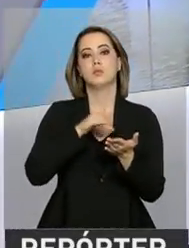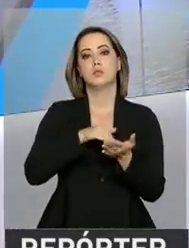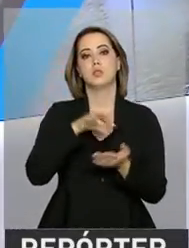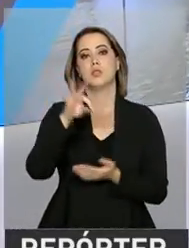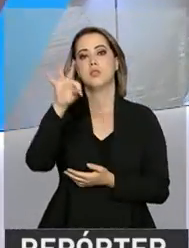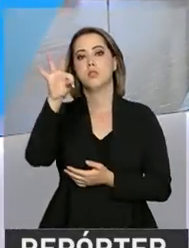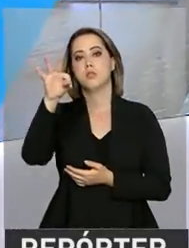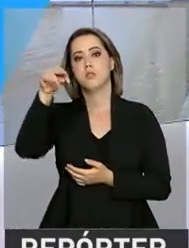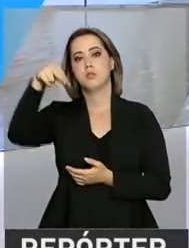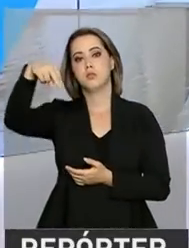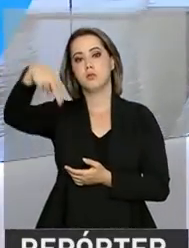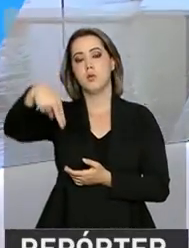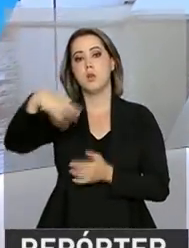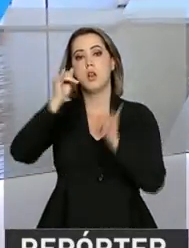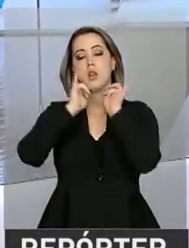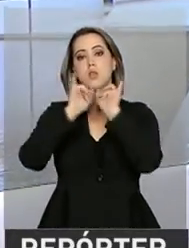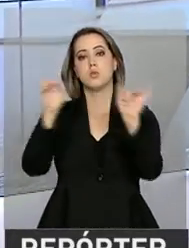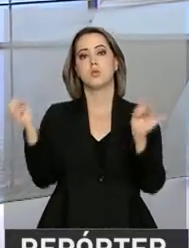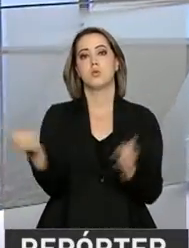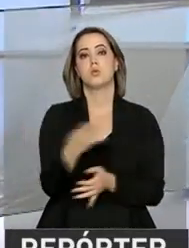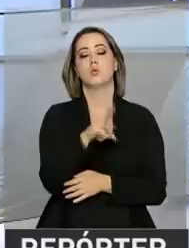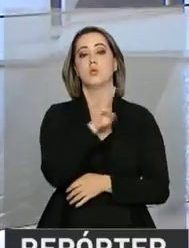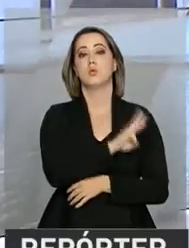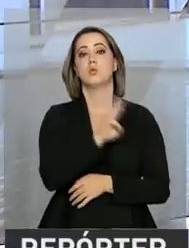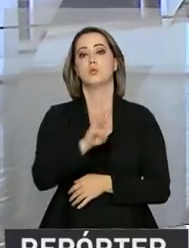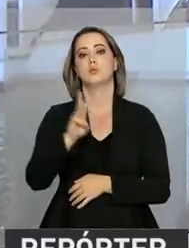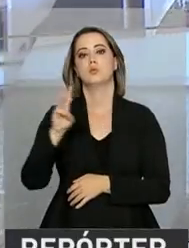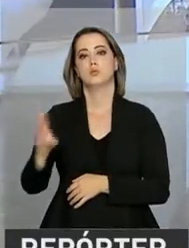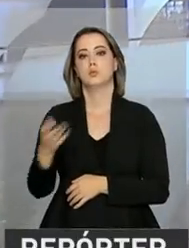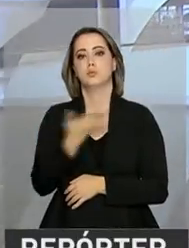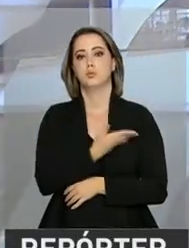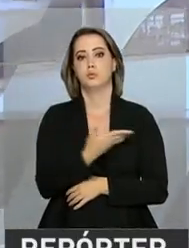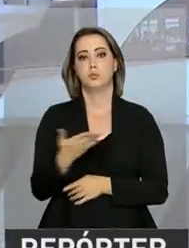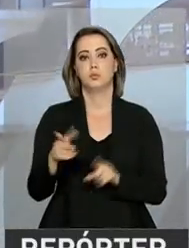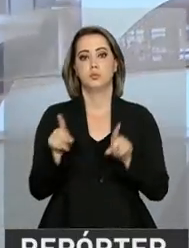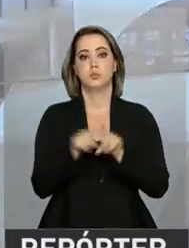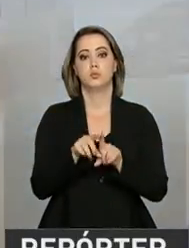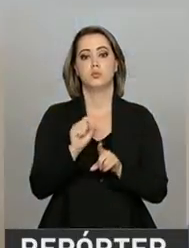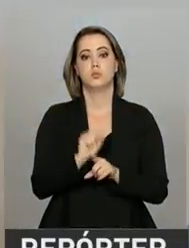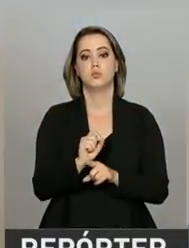Tesouro Nacional lançou uma nova versão do portal Tesouro Transparente.